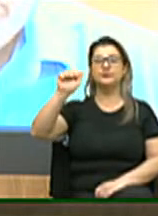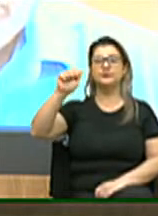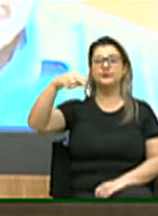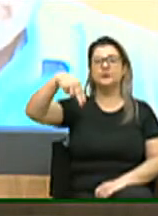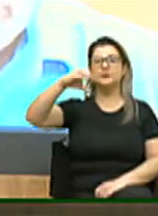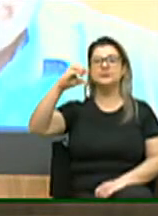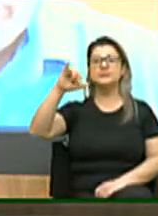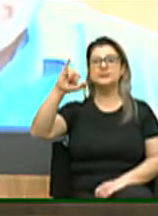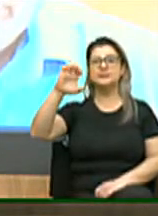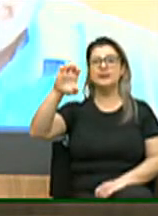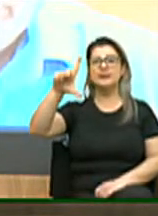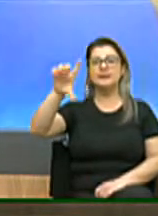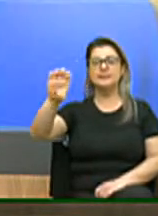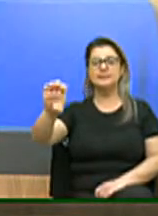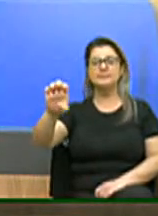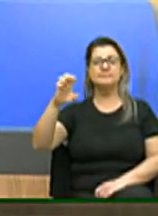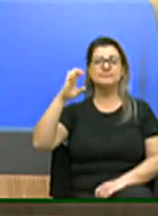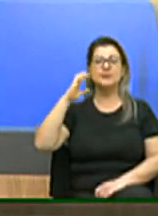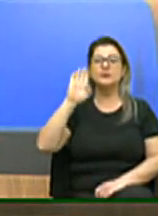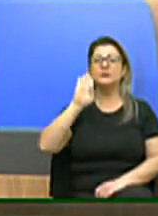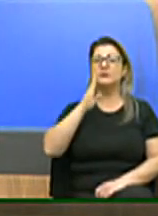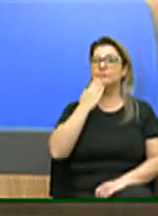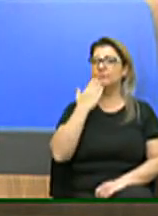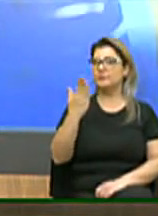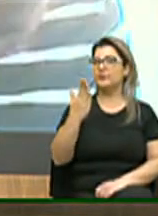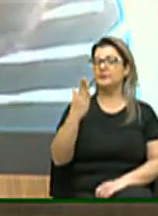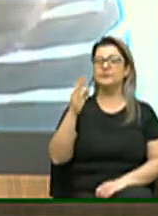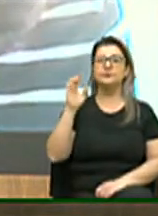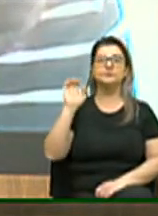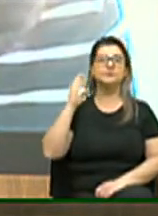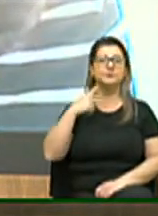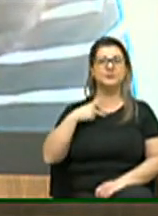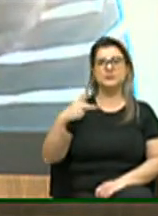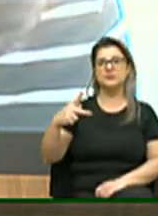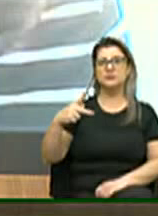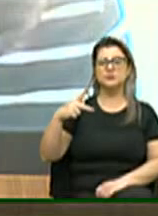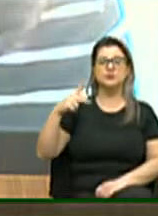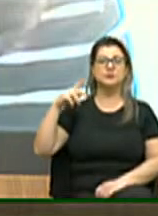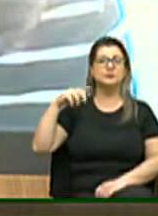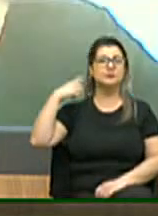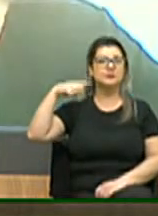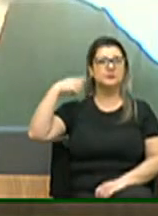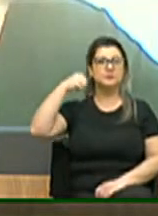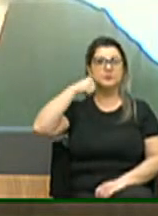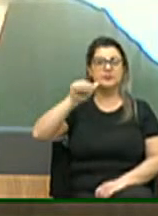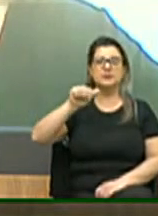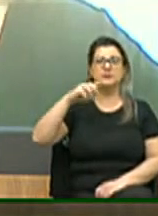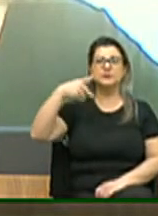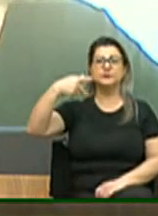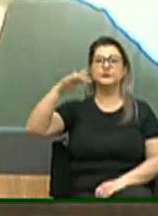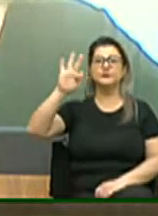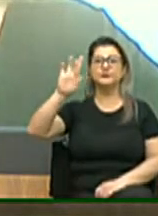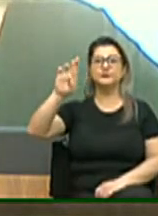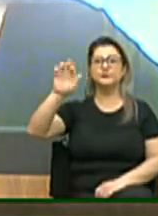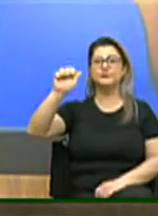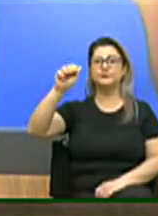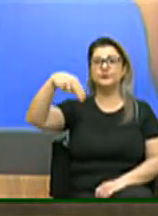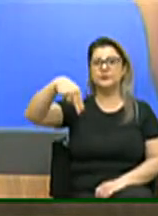Favorável, presidente. Deputada Fran Somense. Favorável, presidente. Deputado Sérgio Pérez.